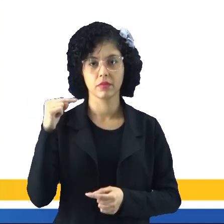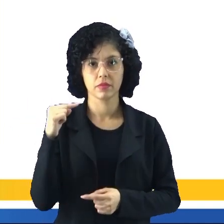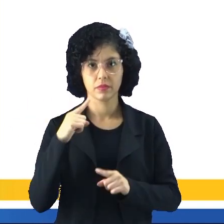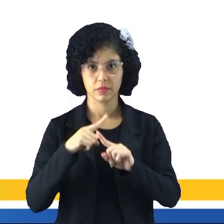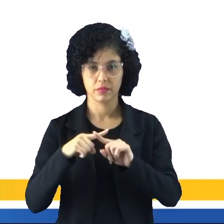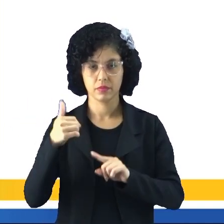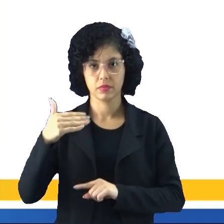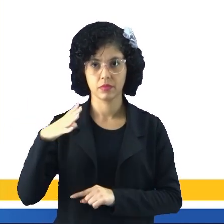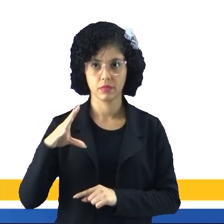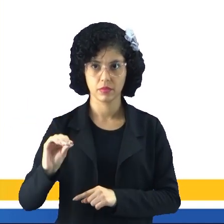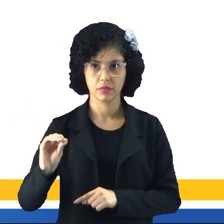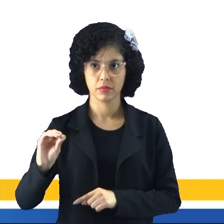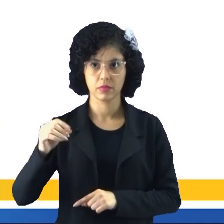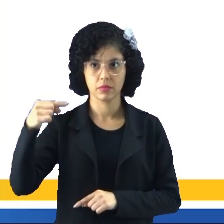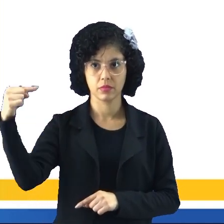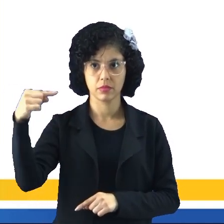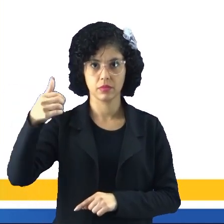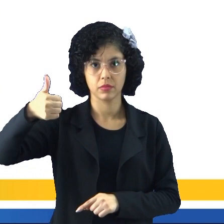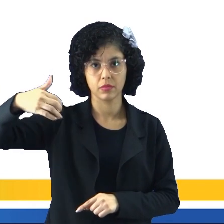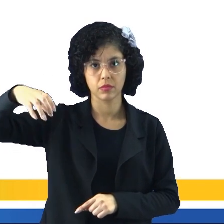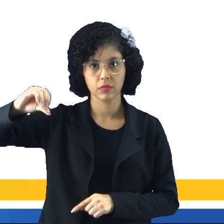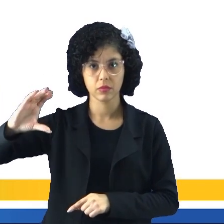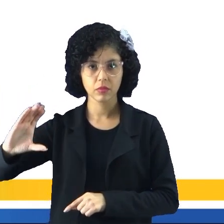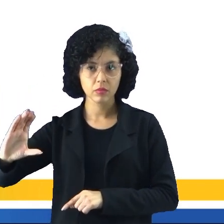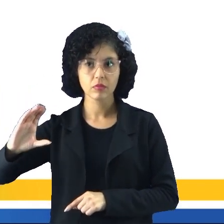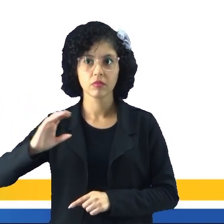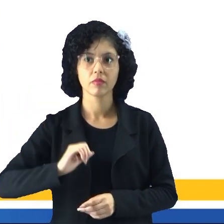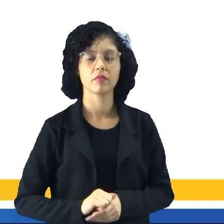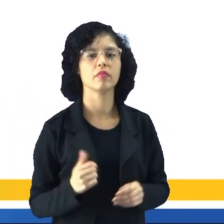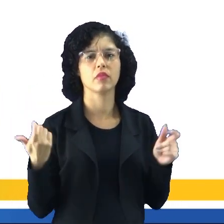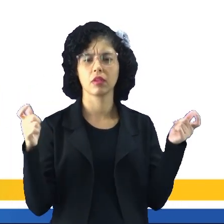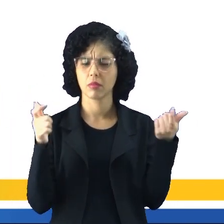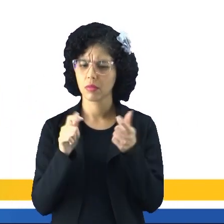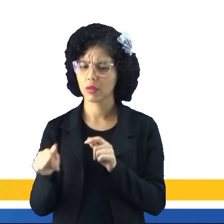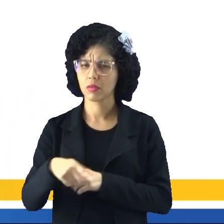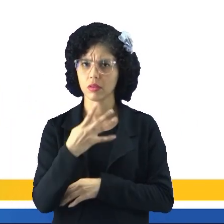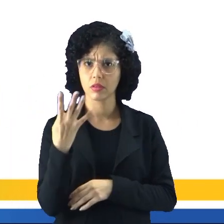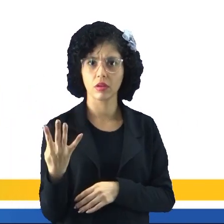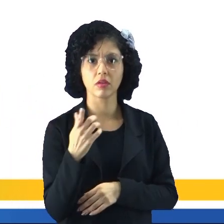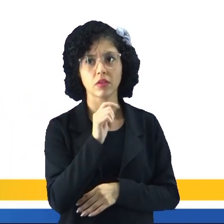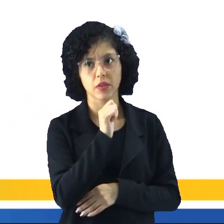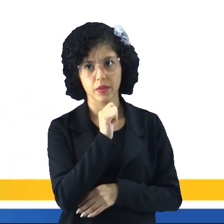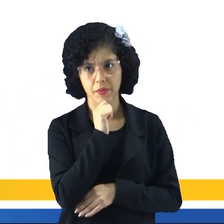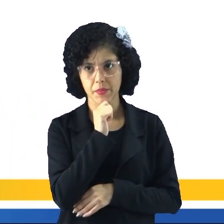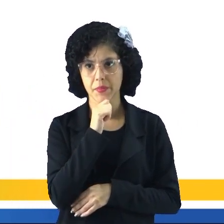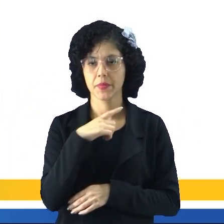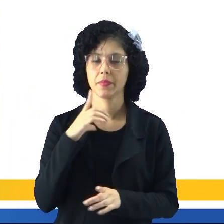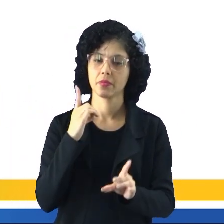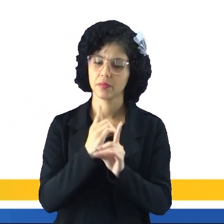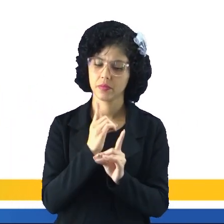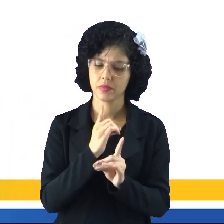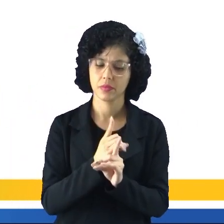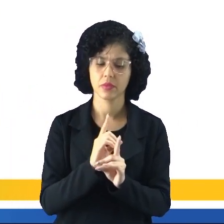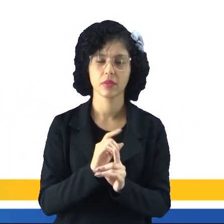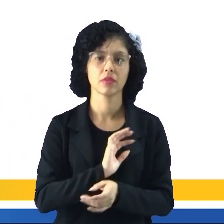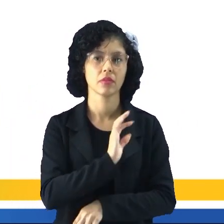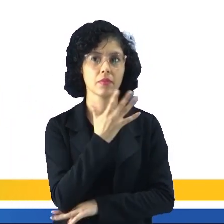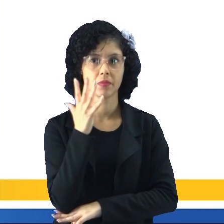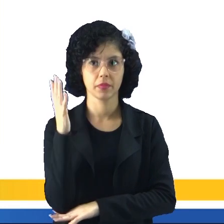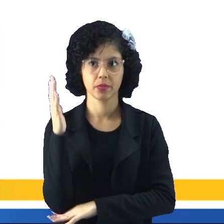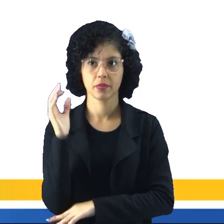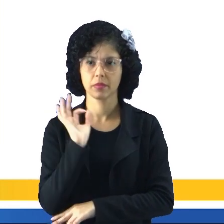1,6 vezes 10 a menos 19 coulomb, que é a menor quantidade de carga que pode ser encontrada, então, na